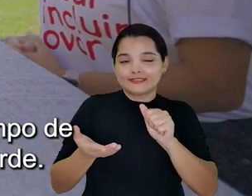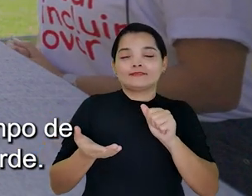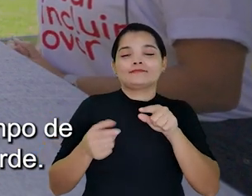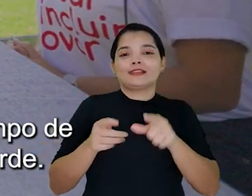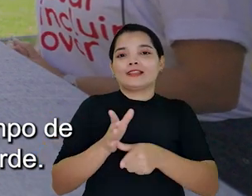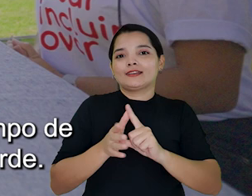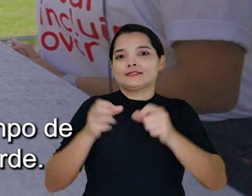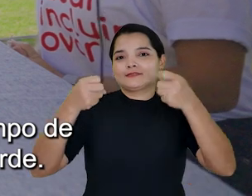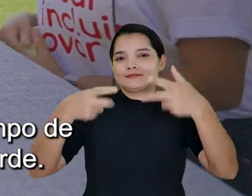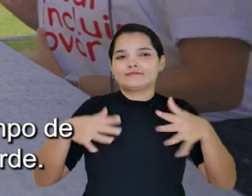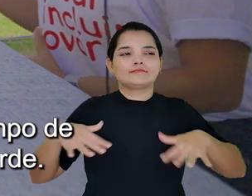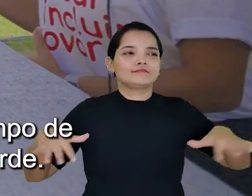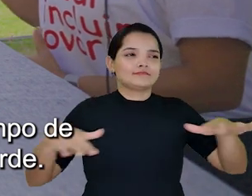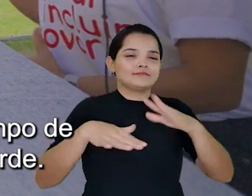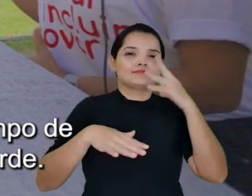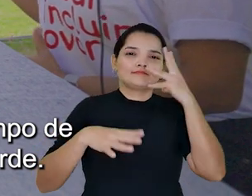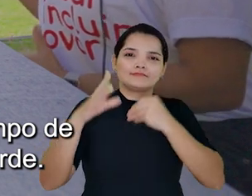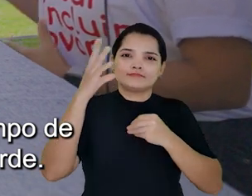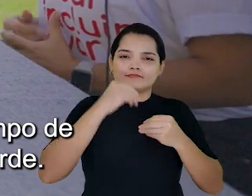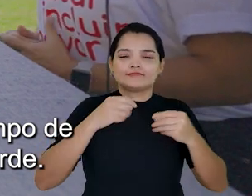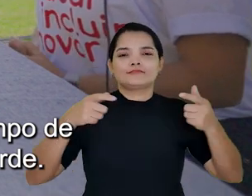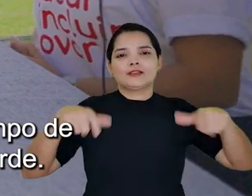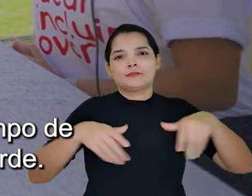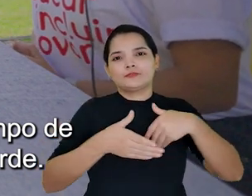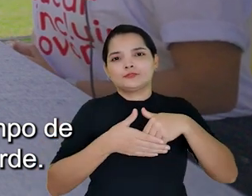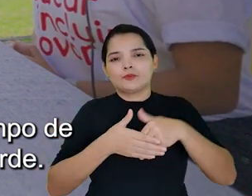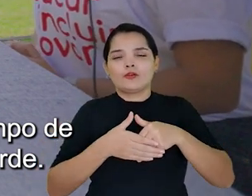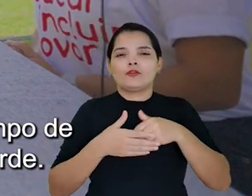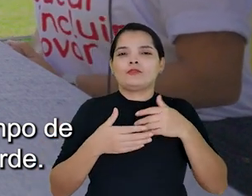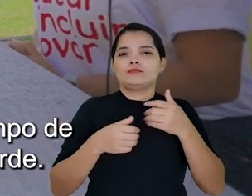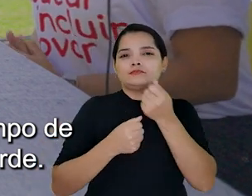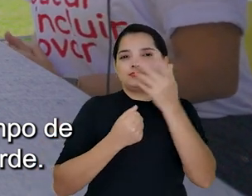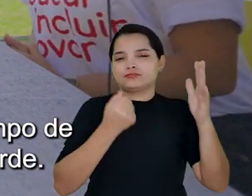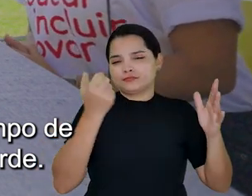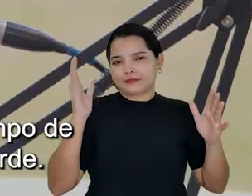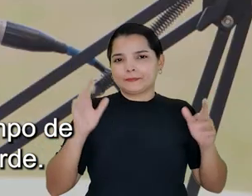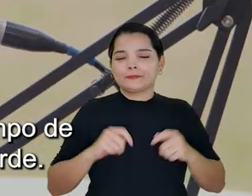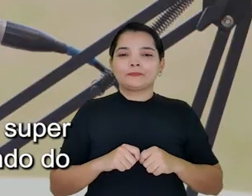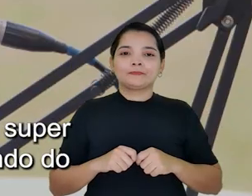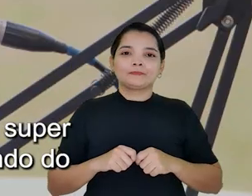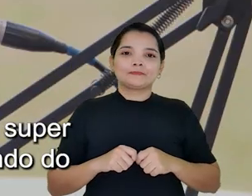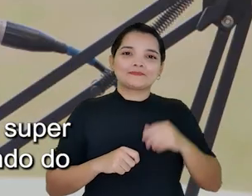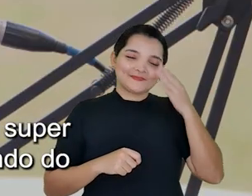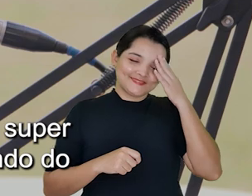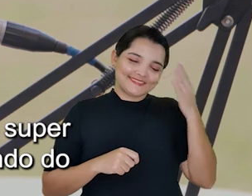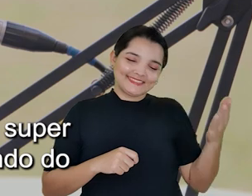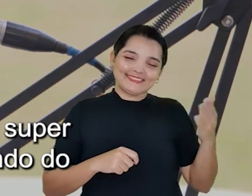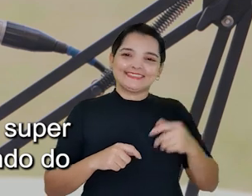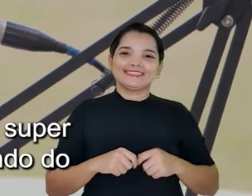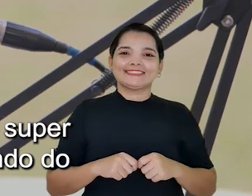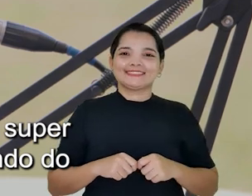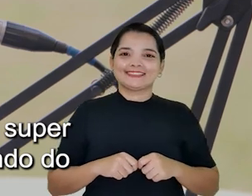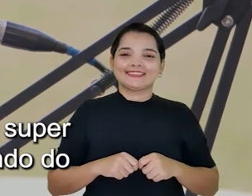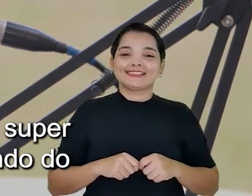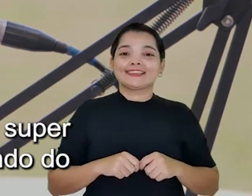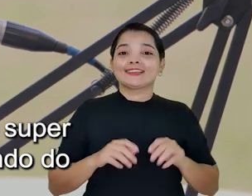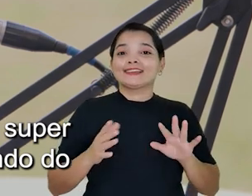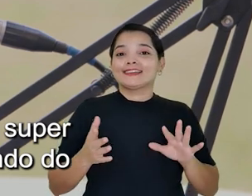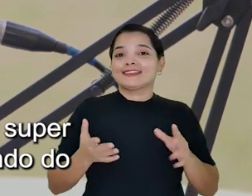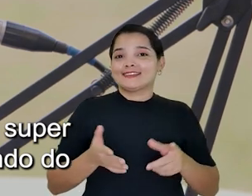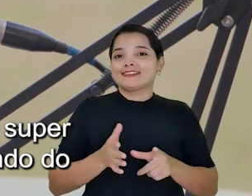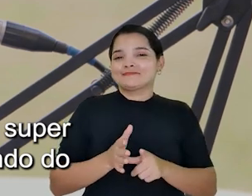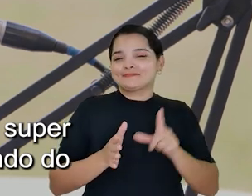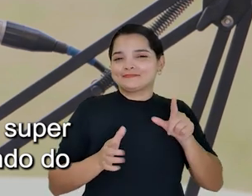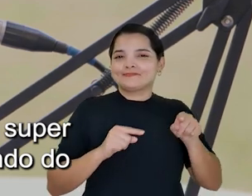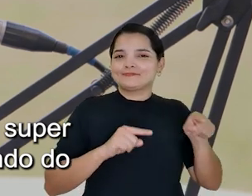uma bela paisagem verde um campo de futebol e depois da do campo uma paisagem verde Obrigada Tati agora Tati